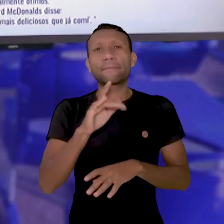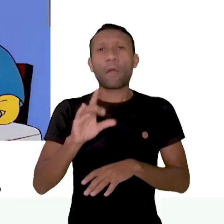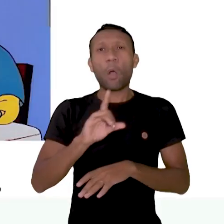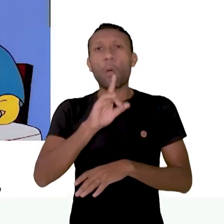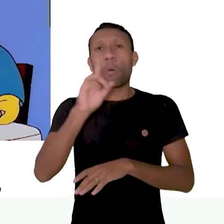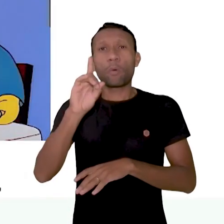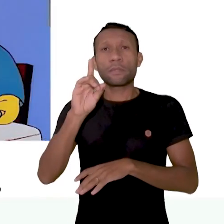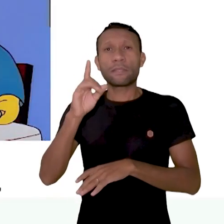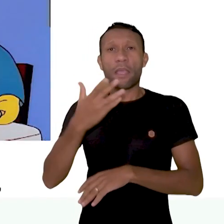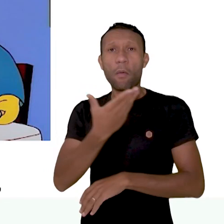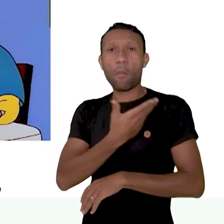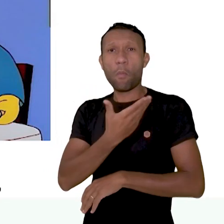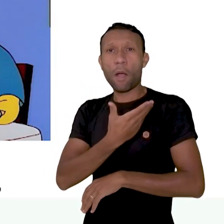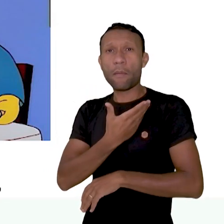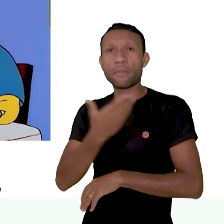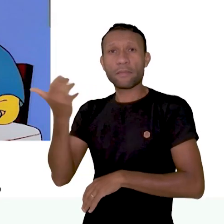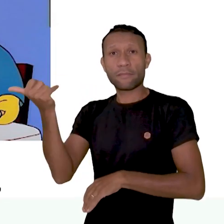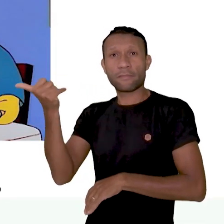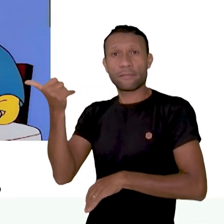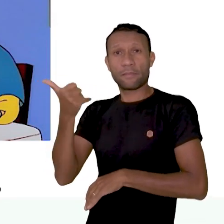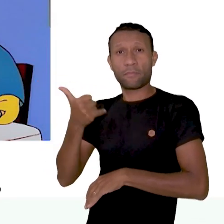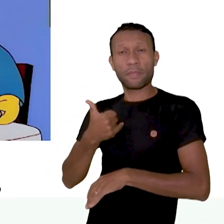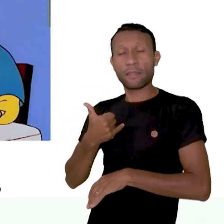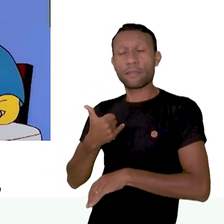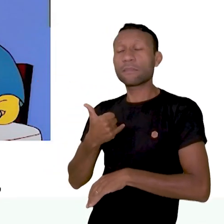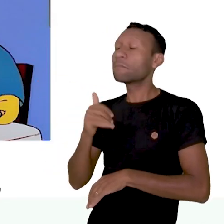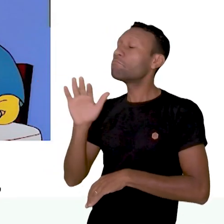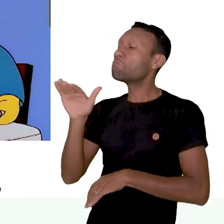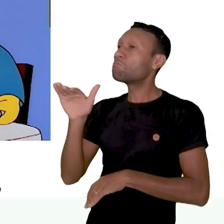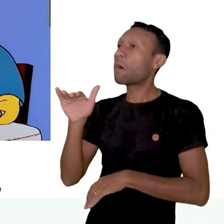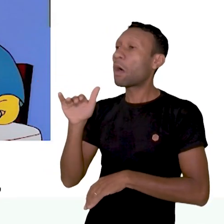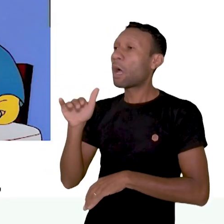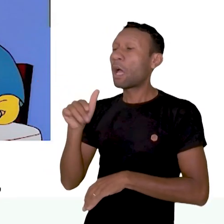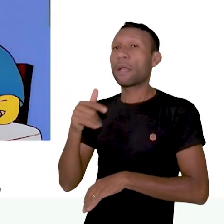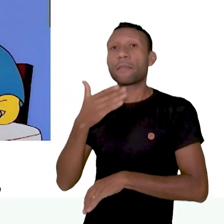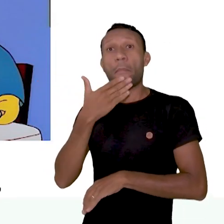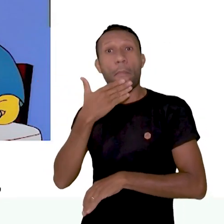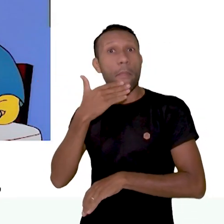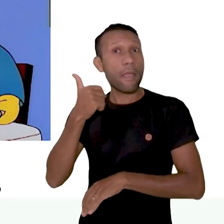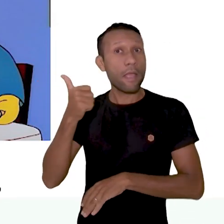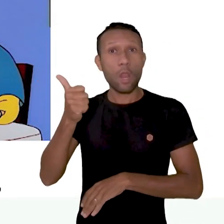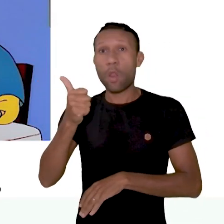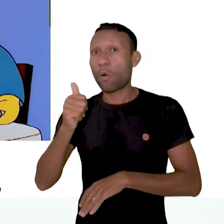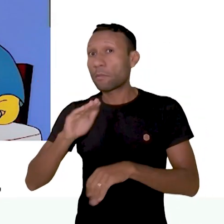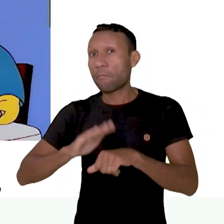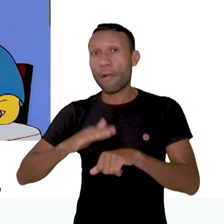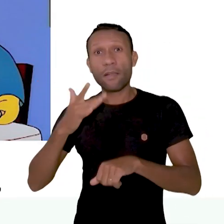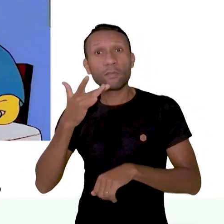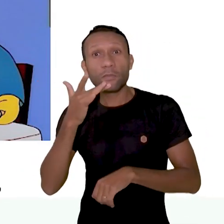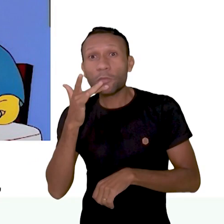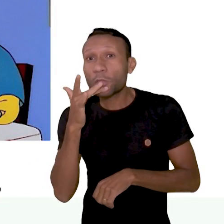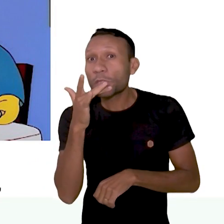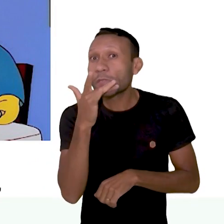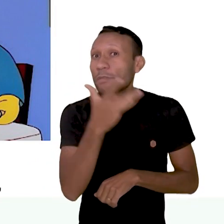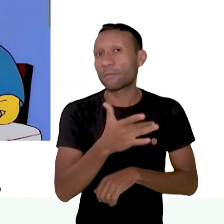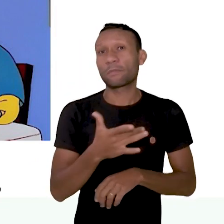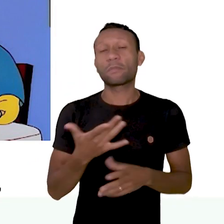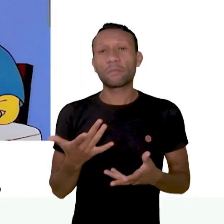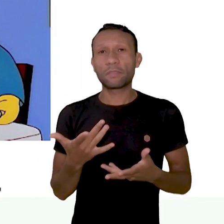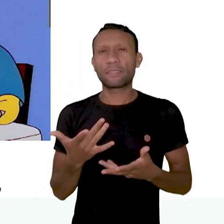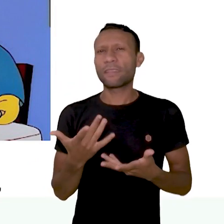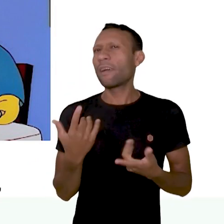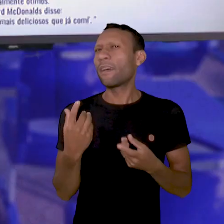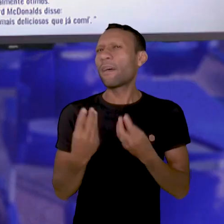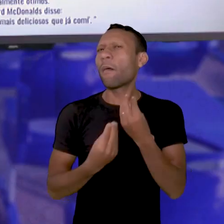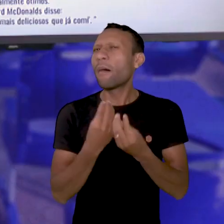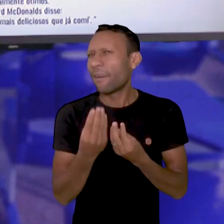meu amigo Richard McDonald disse: esses são os hambúrgueres mais deliciosos que já comi. Ou